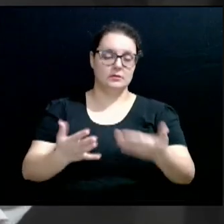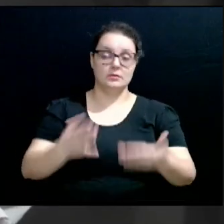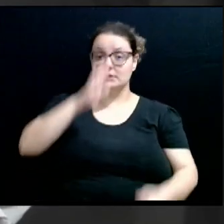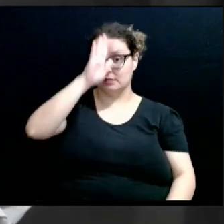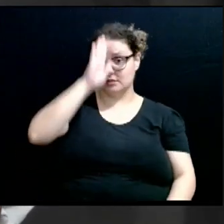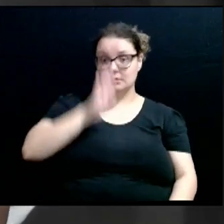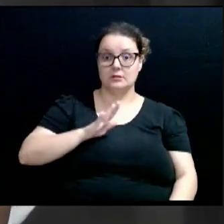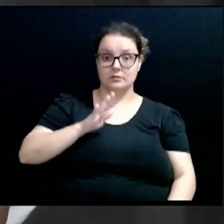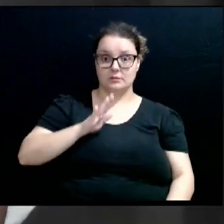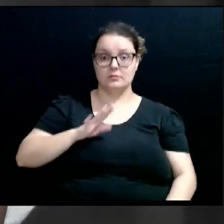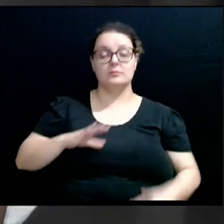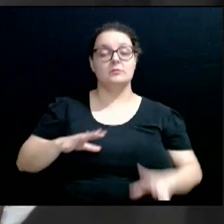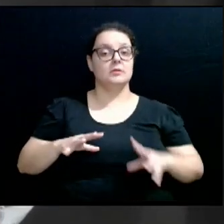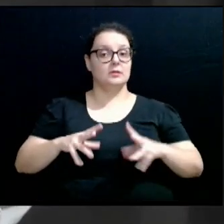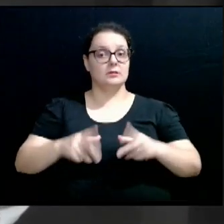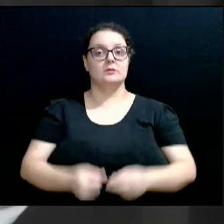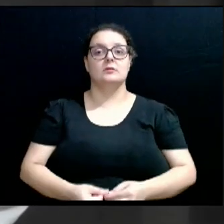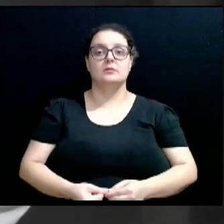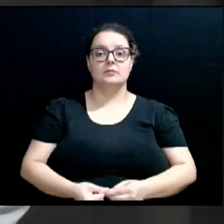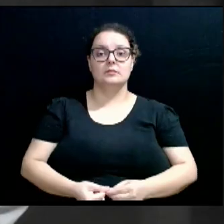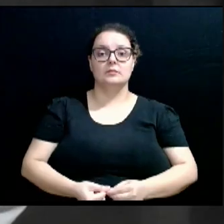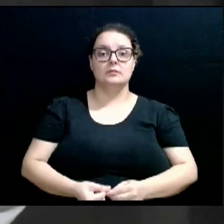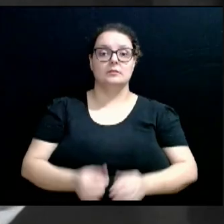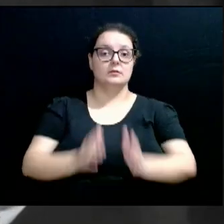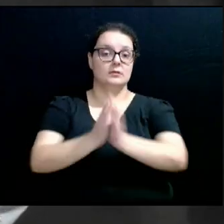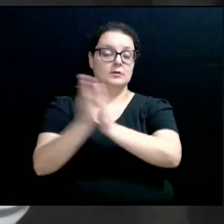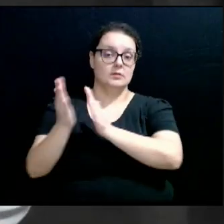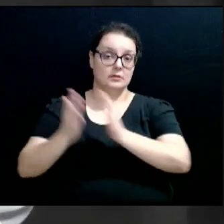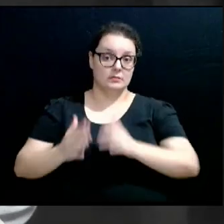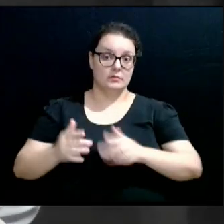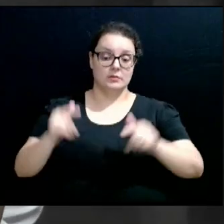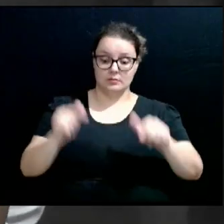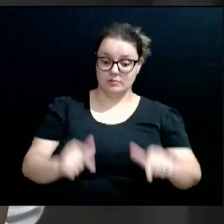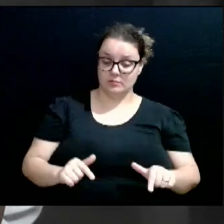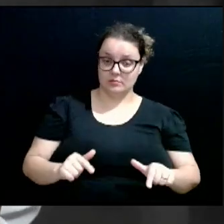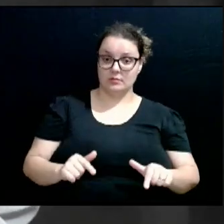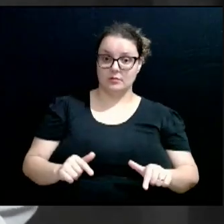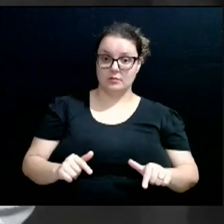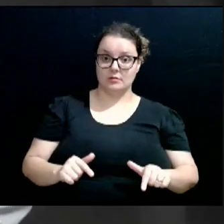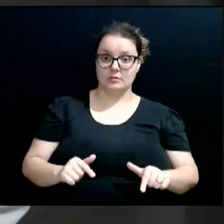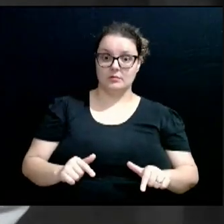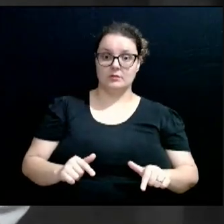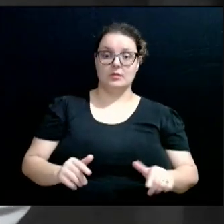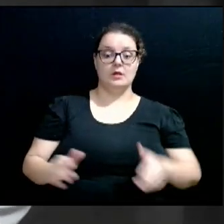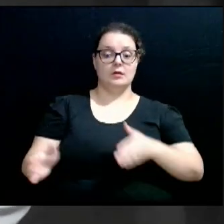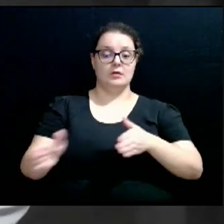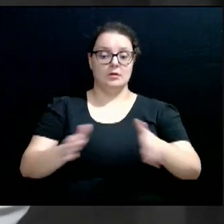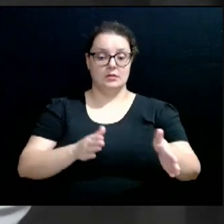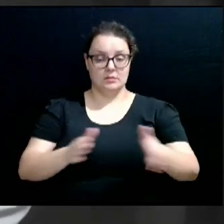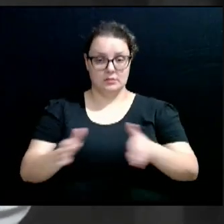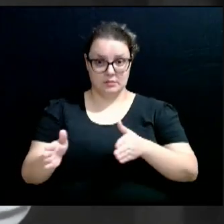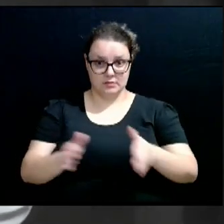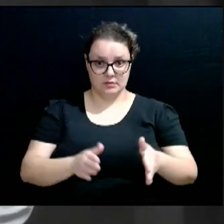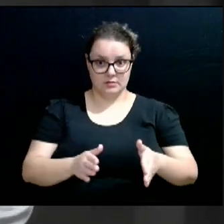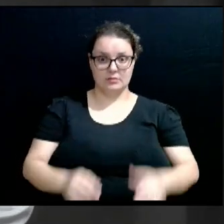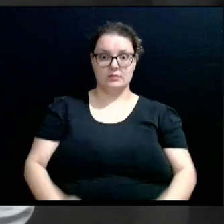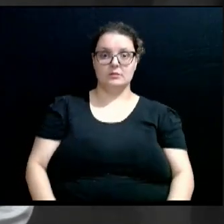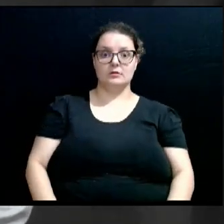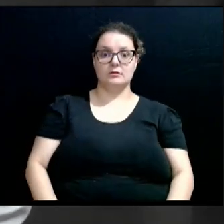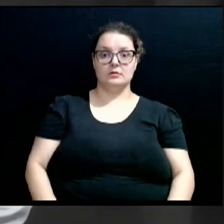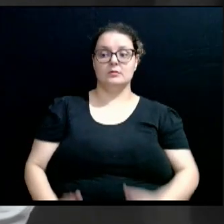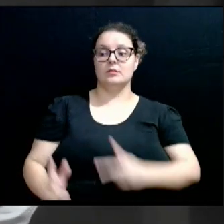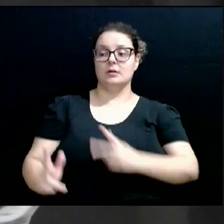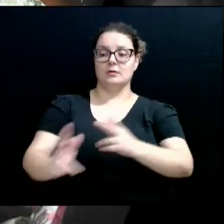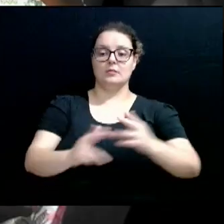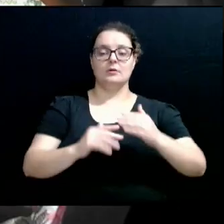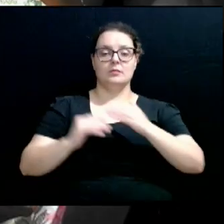todos, e a biblioteca é um espaço onde a acessibilidade e a igualdade de usabilidade é